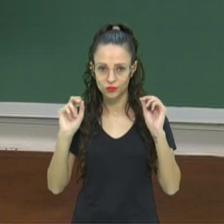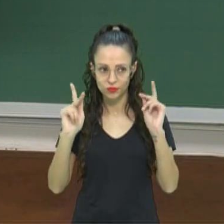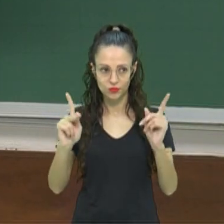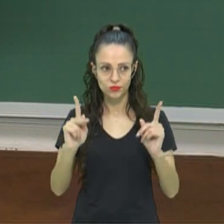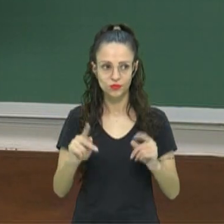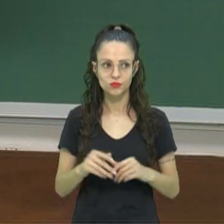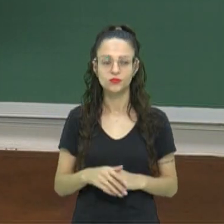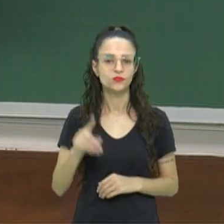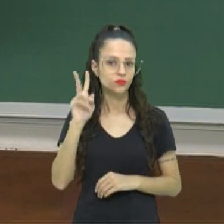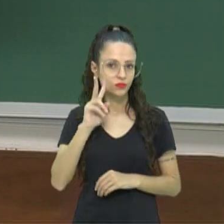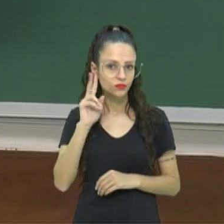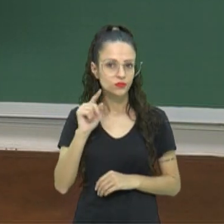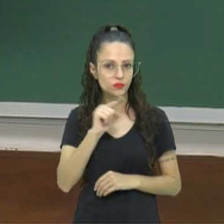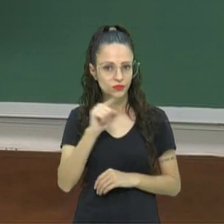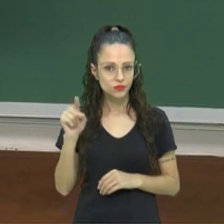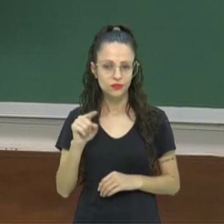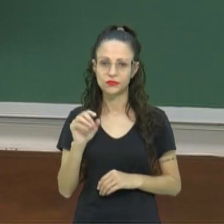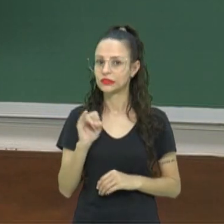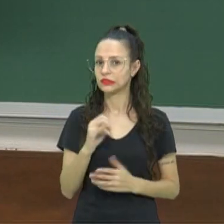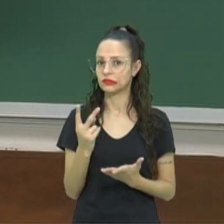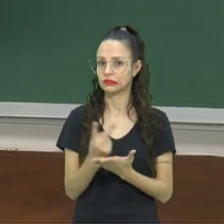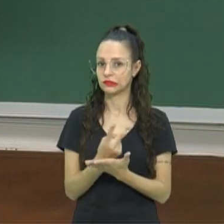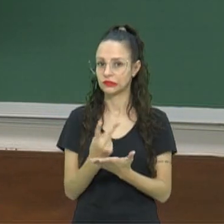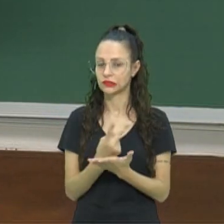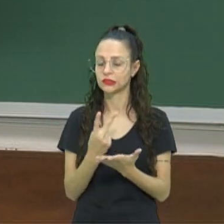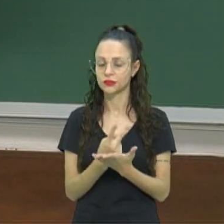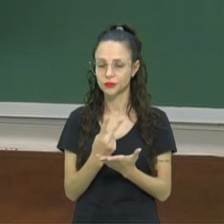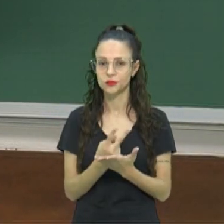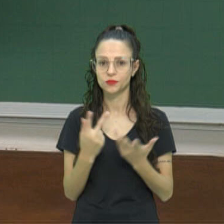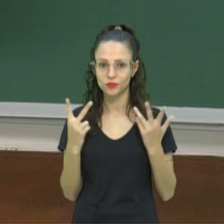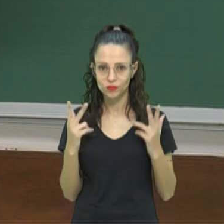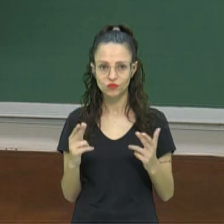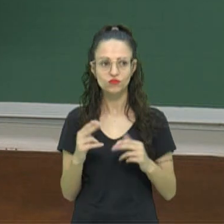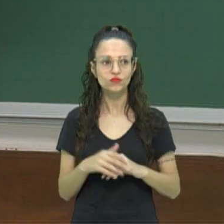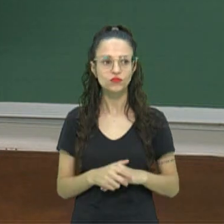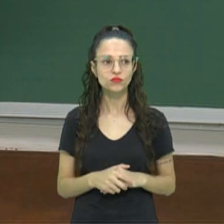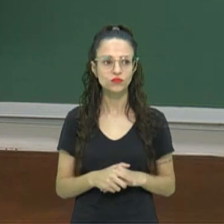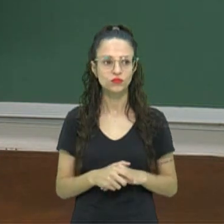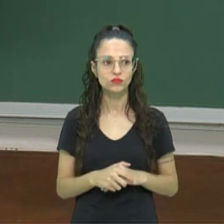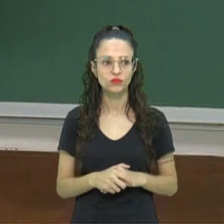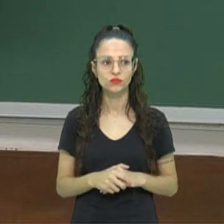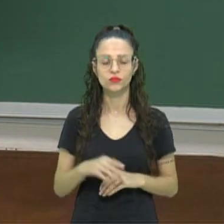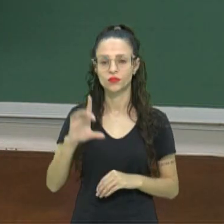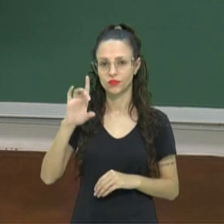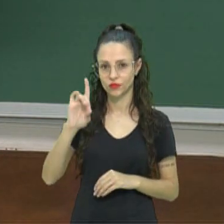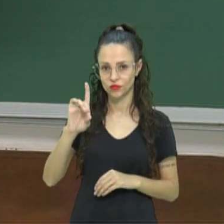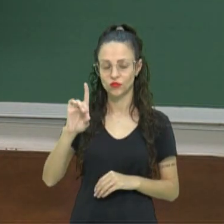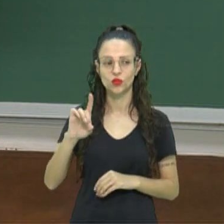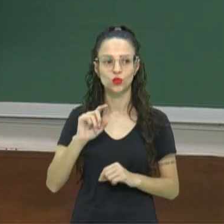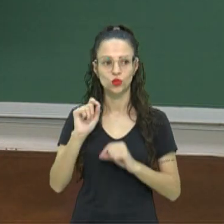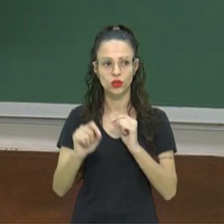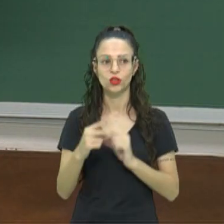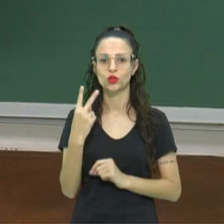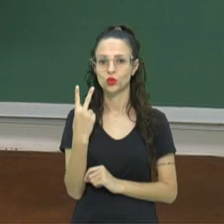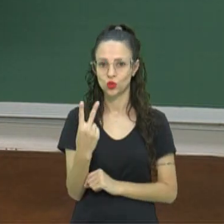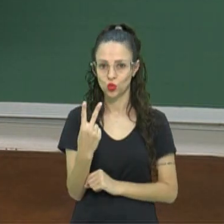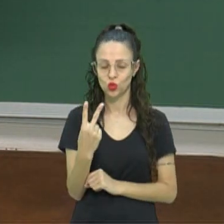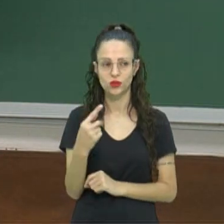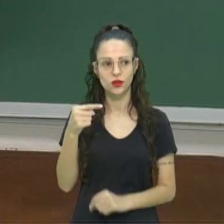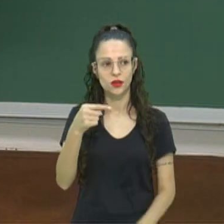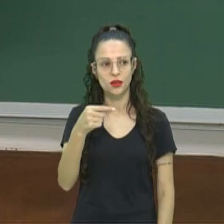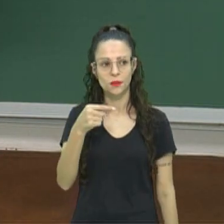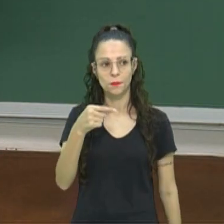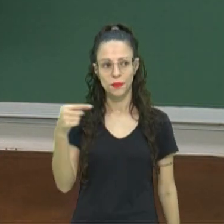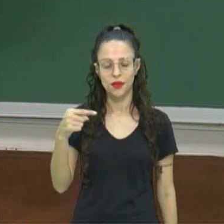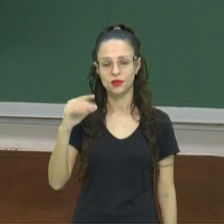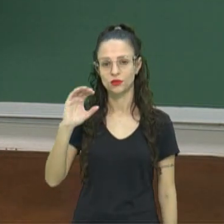bom? Tem que lembrar disso, senão dá tudo errado, gente, tem que ser a mesma unidade. Então, ó, a diagonal maior é os 2 metros, tirando os